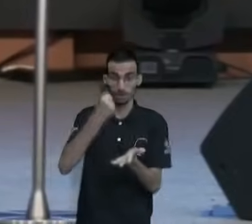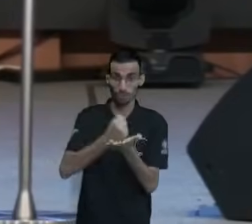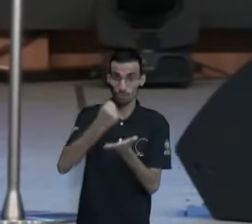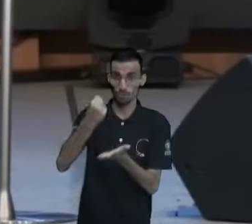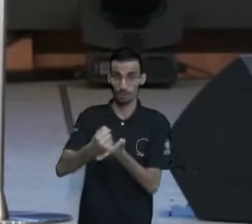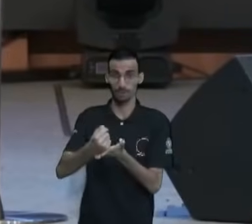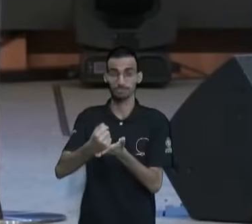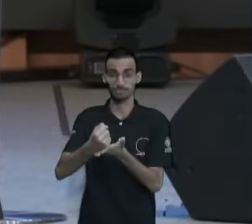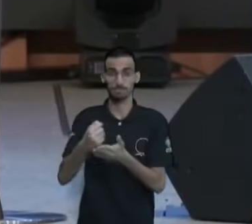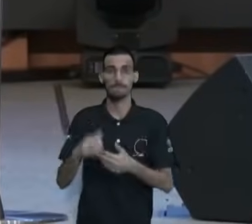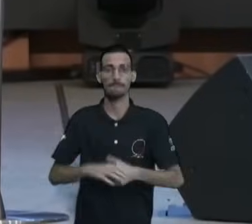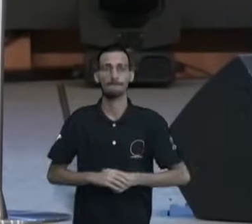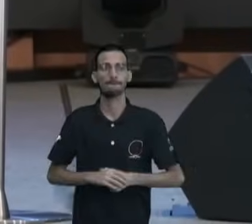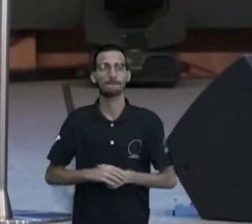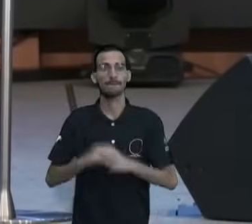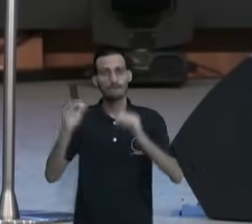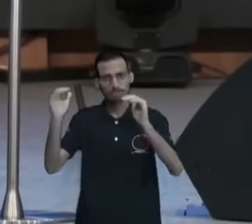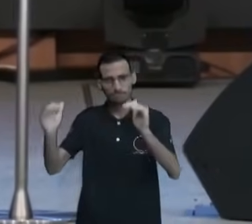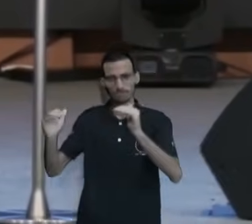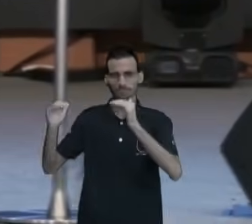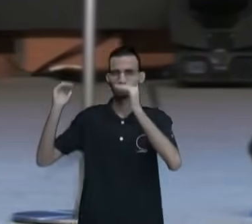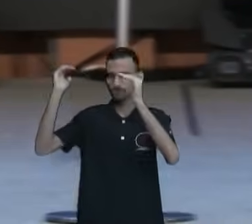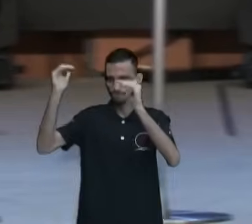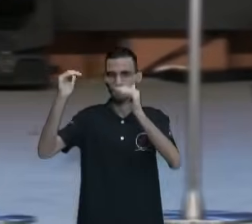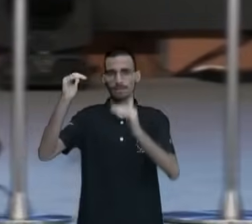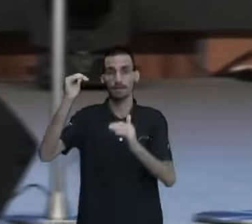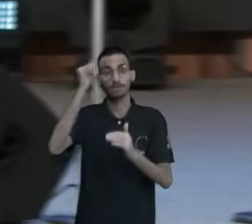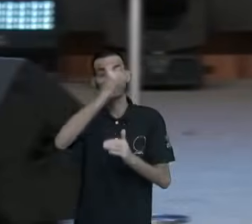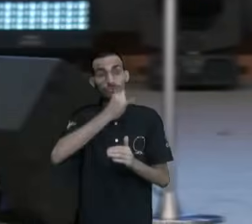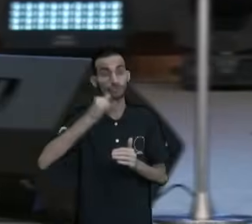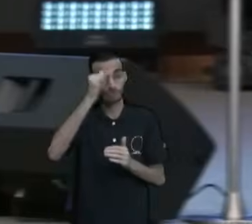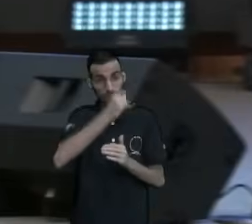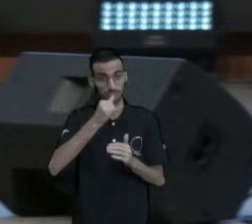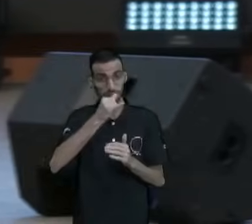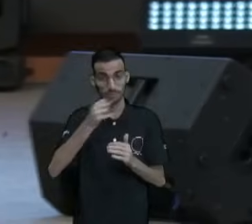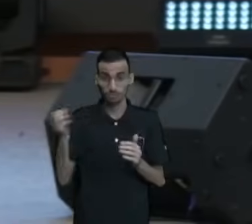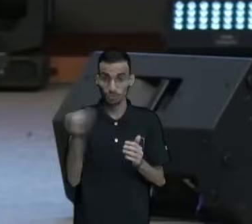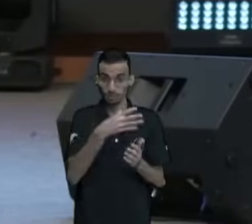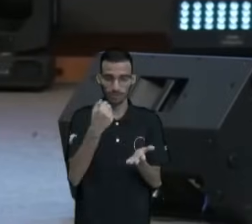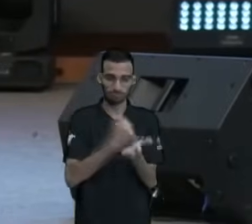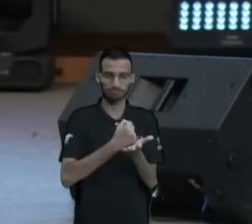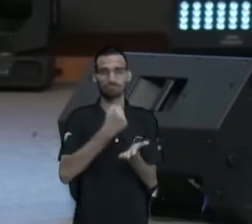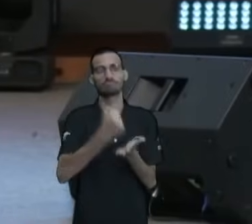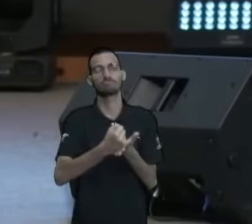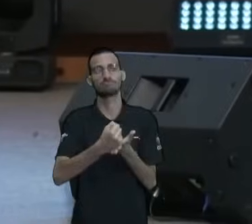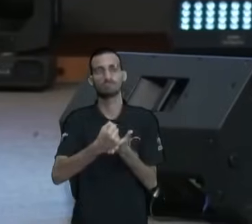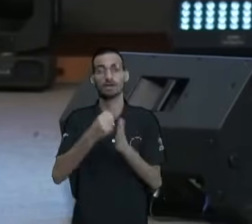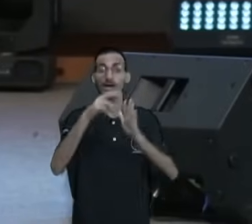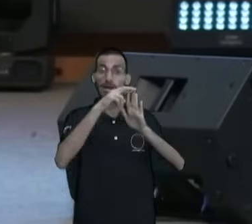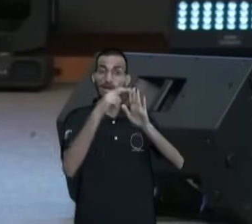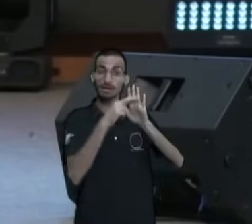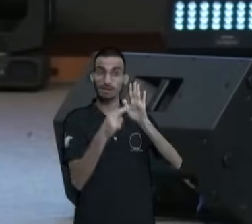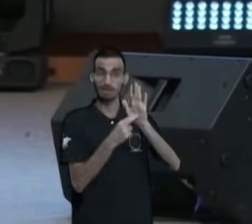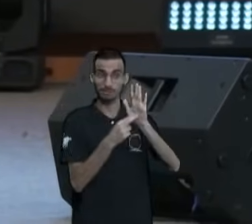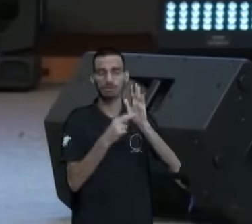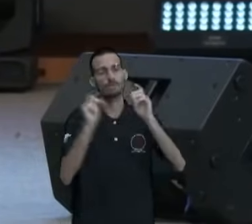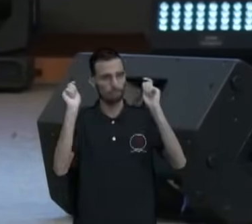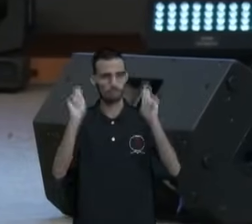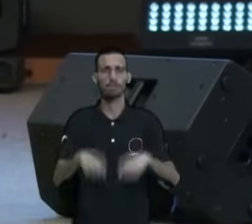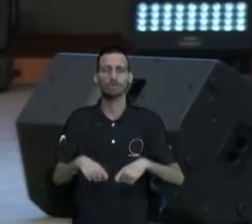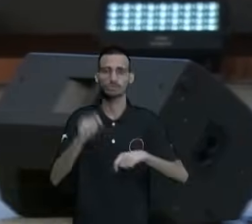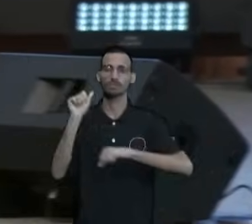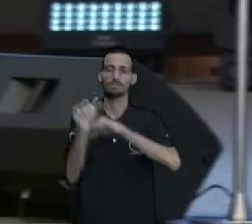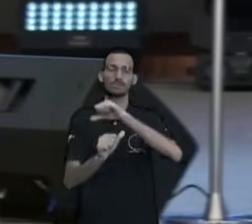princípio de autoridade antigo e novo regras elas podem ser mudadas elas